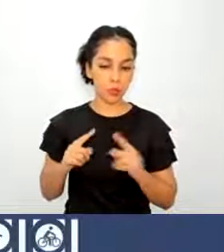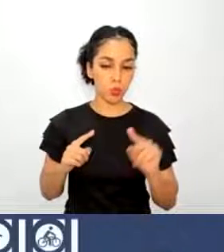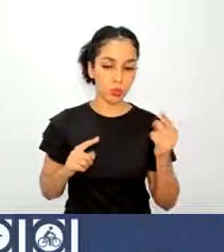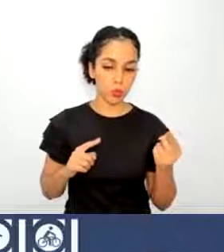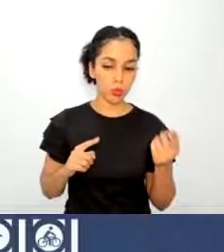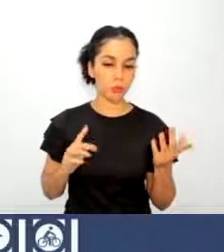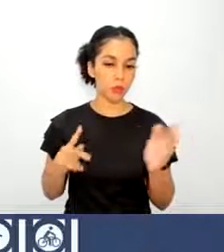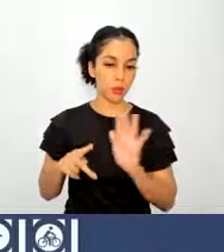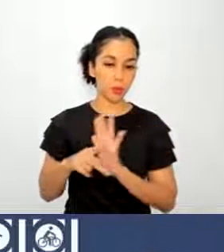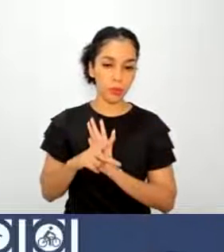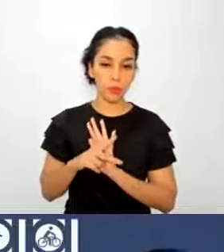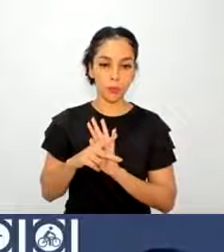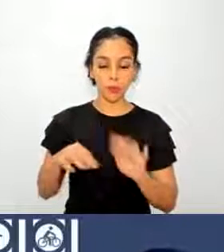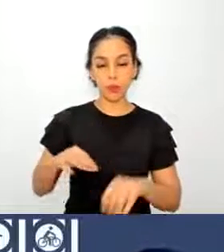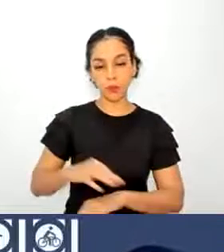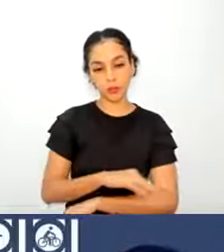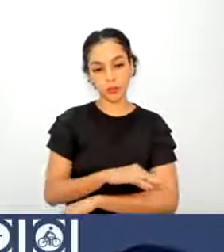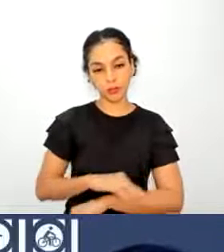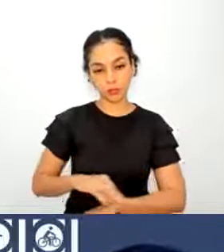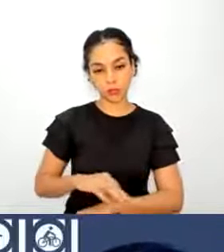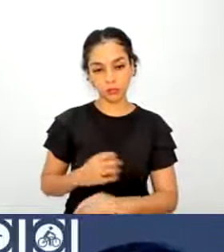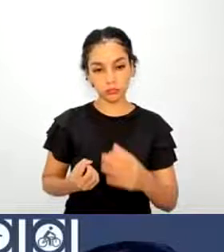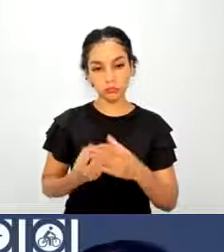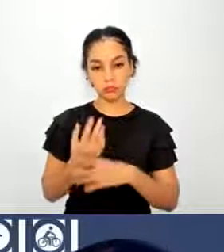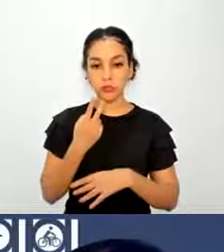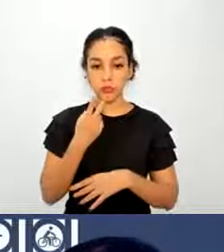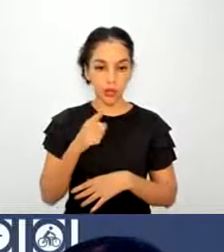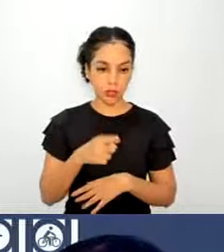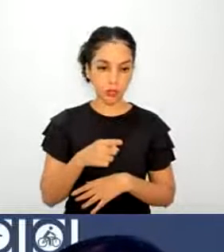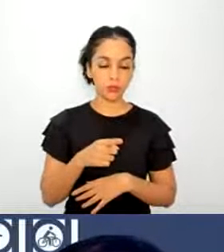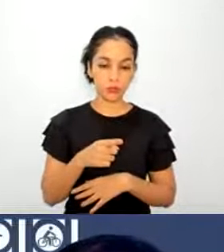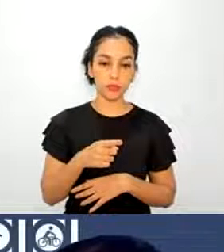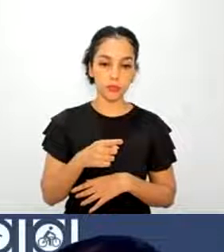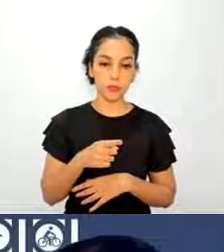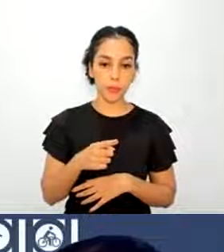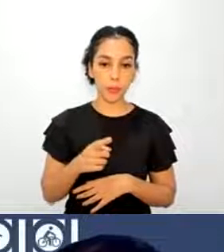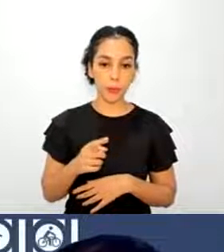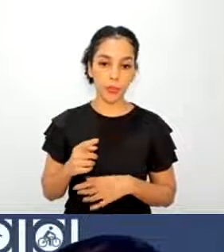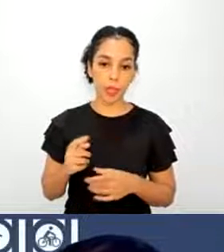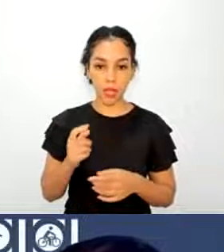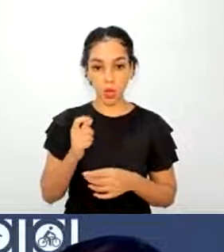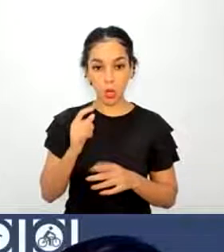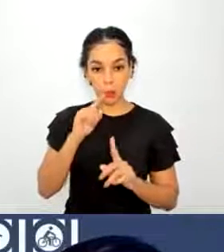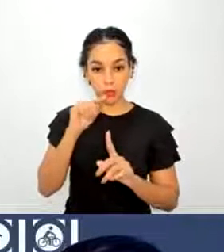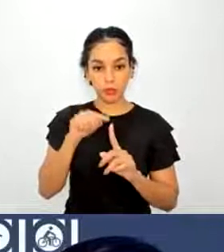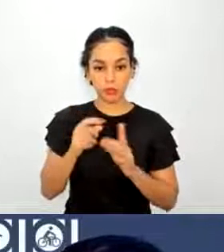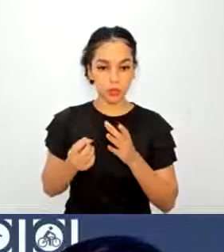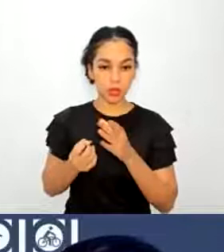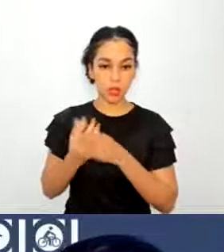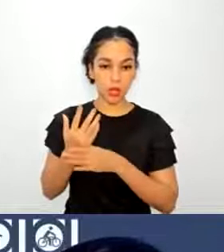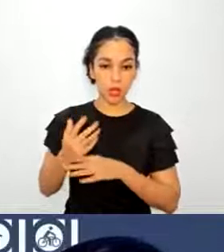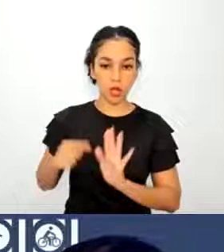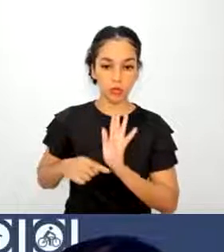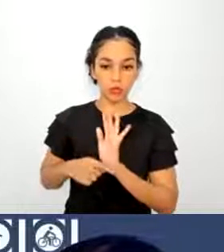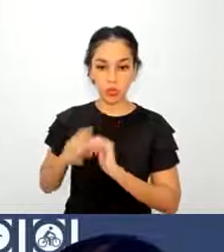próprio arquiteto que criou, ele fala isso, assim, que a intenção foi essa, criar praças de bolsilho rápido, então, quando